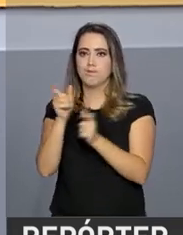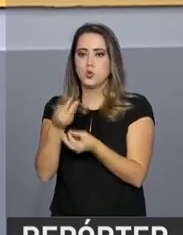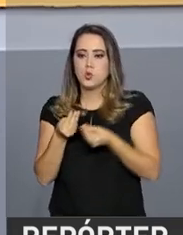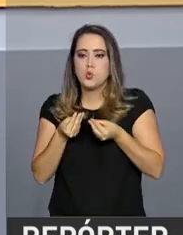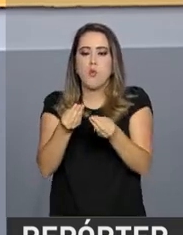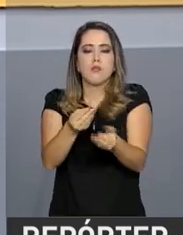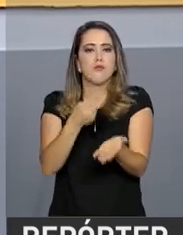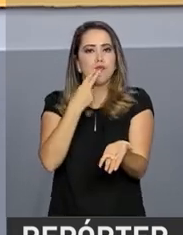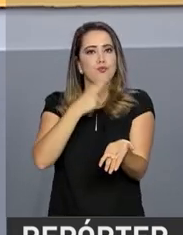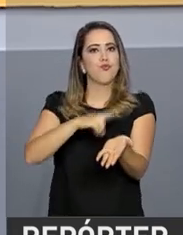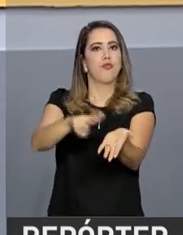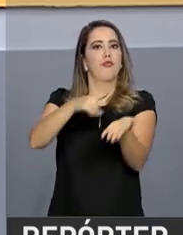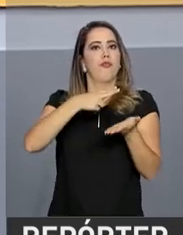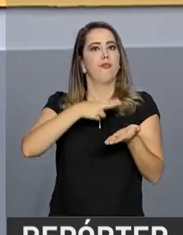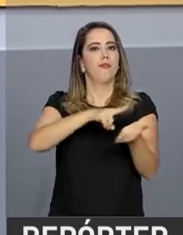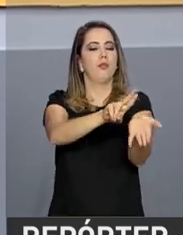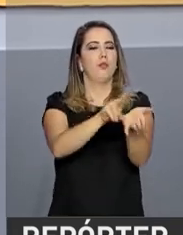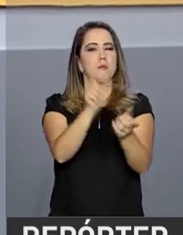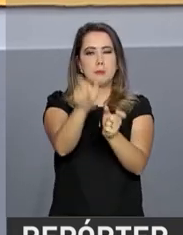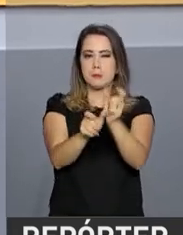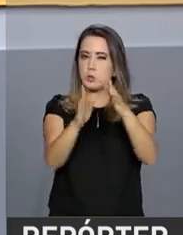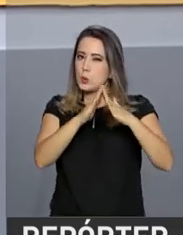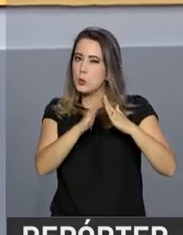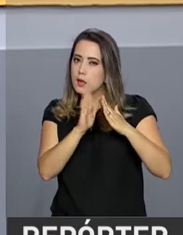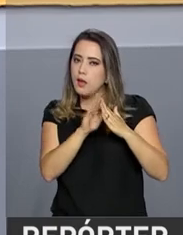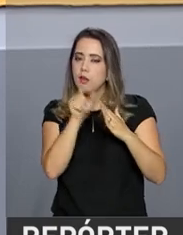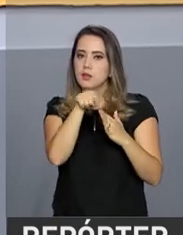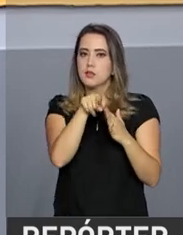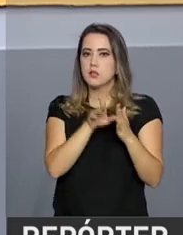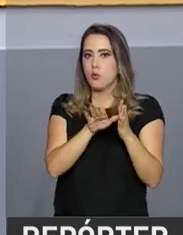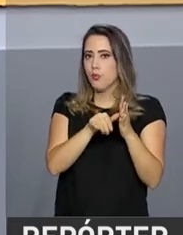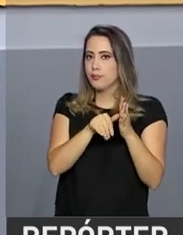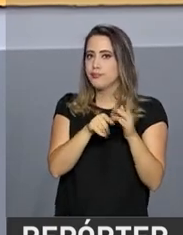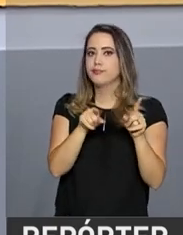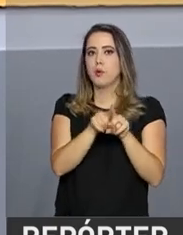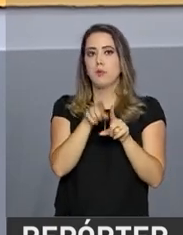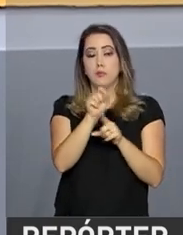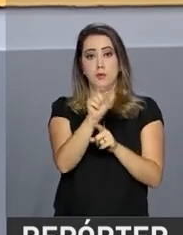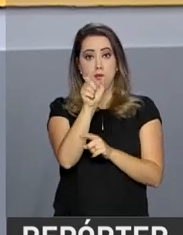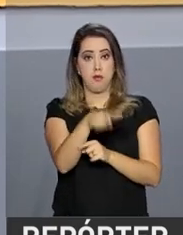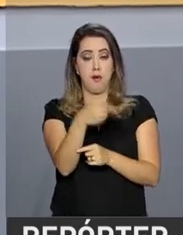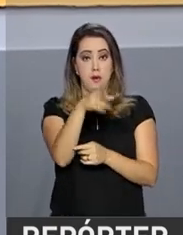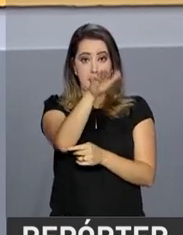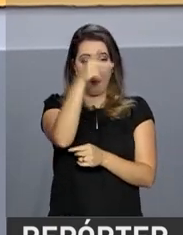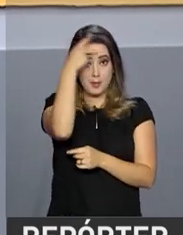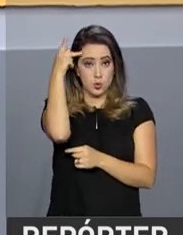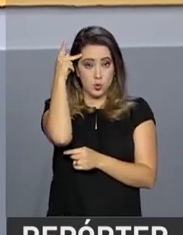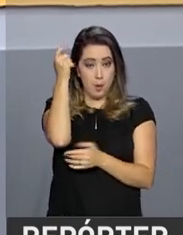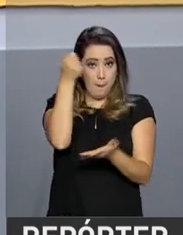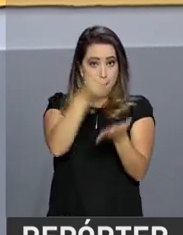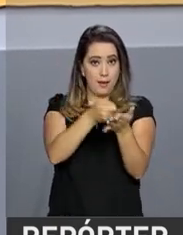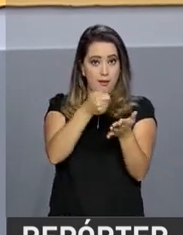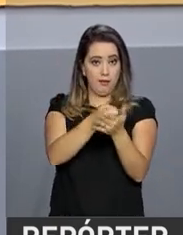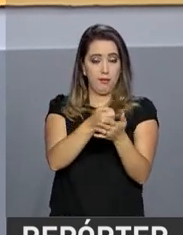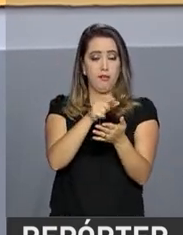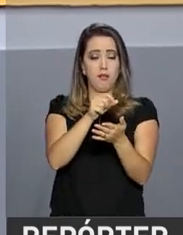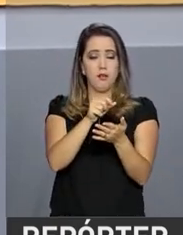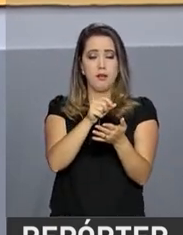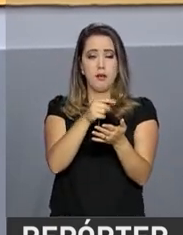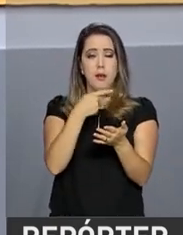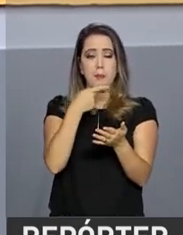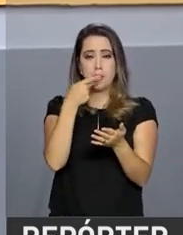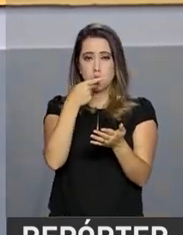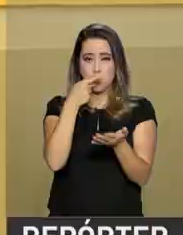contribuintes correspondências para a residência comum com uma espécie de intimação para que as pessoas regularizem dados cadastrais